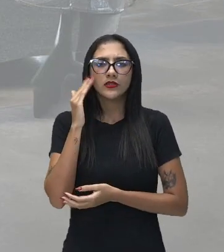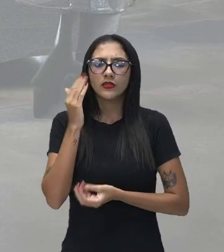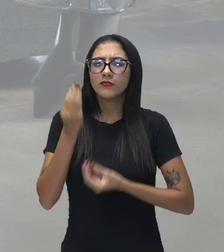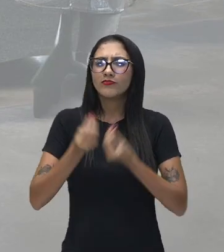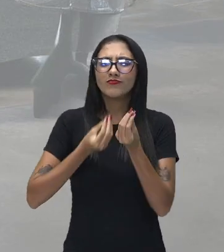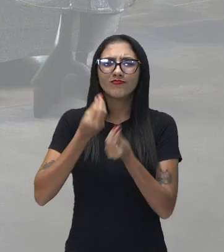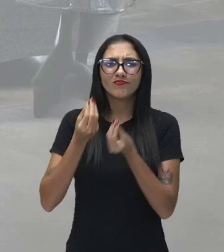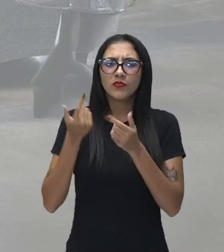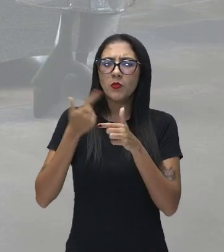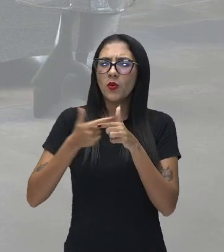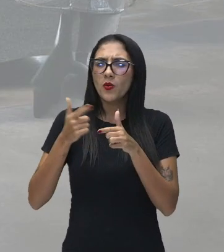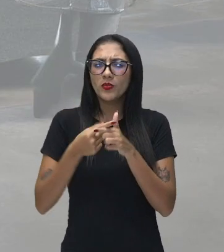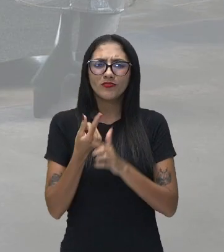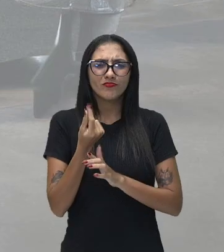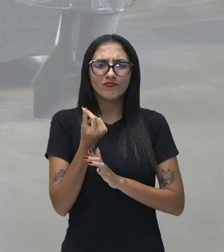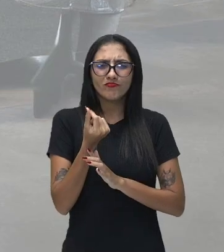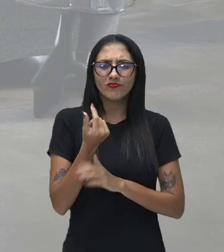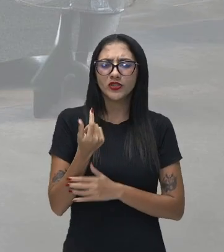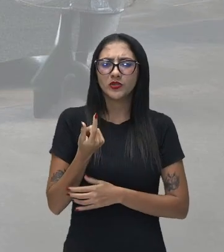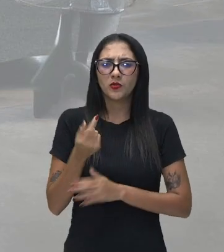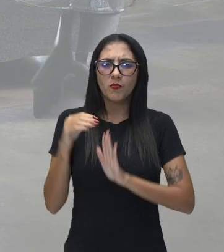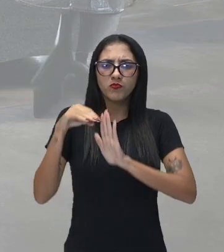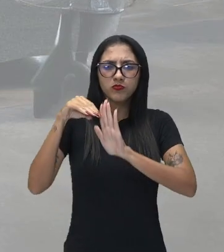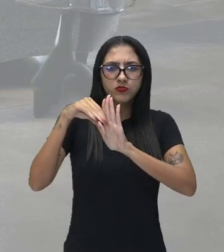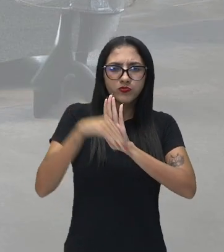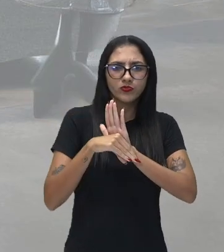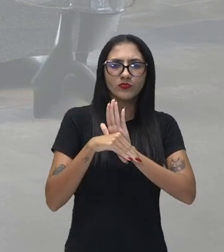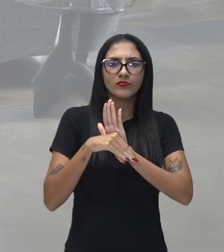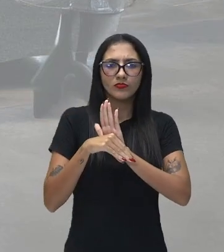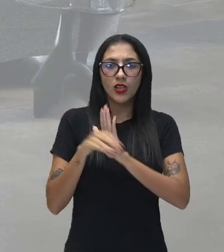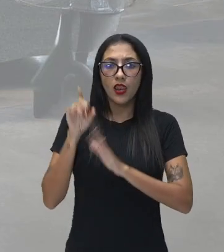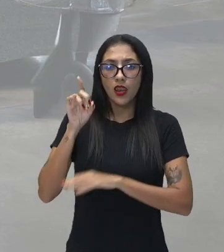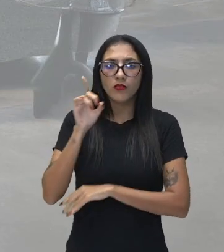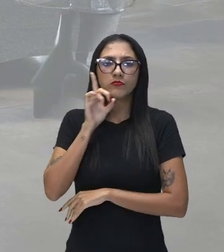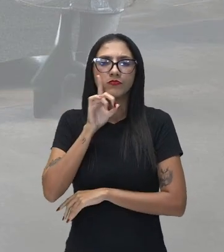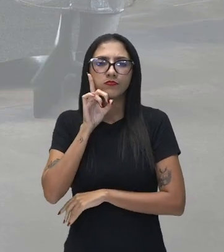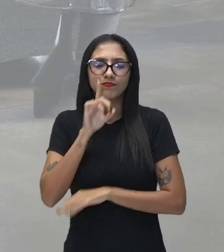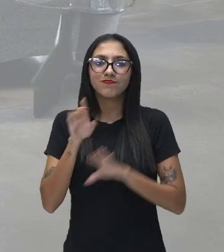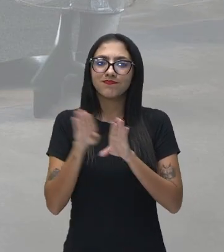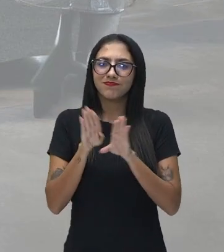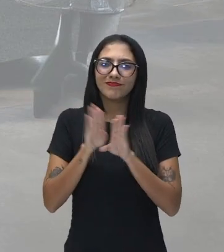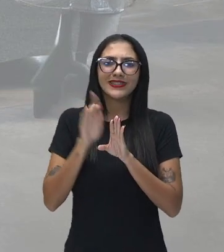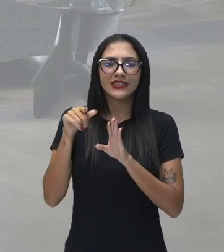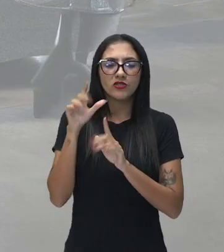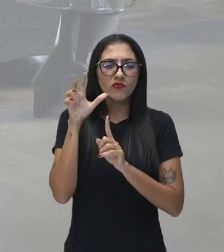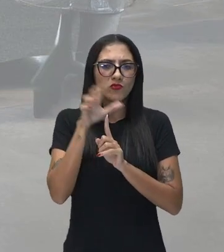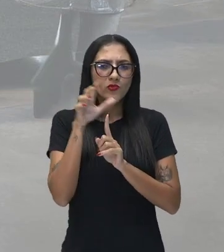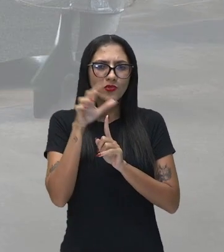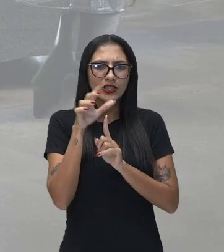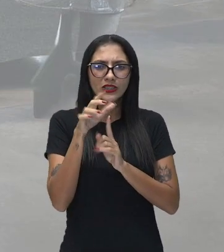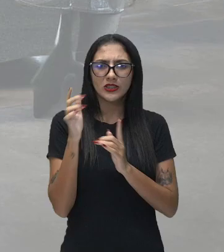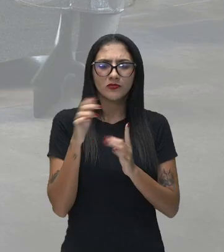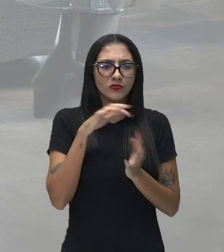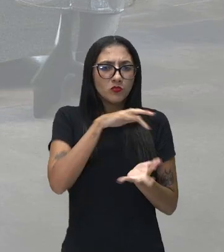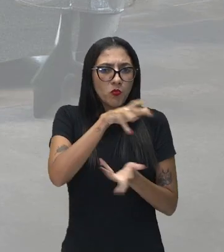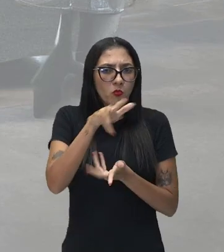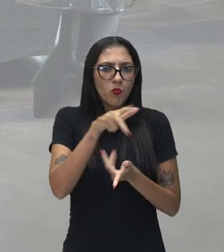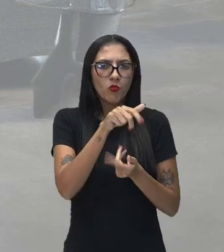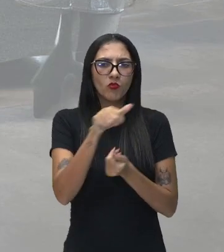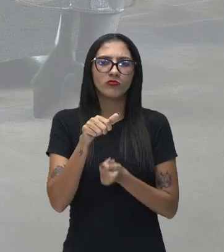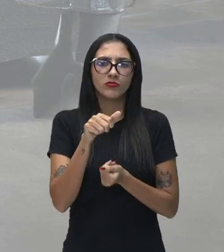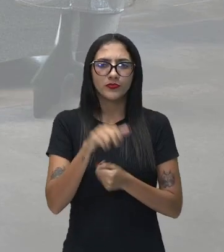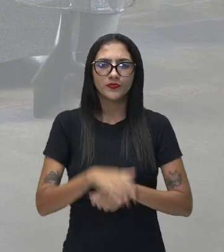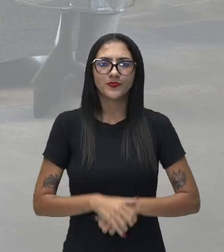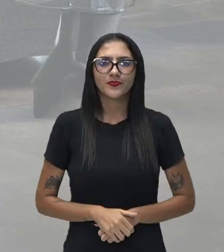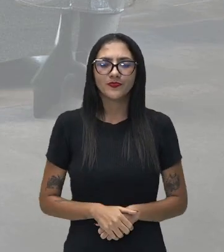da Bolsa de Valores de Nova York e como é que ela vai afetar diversas economias em todo o mundo, tá